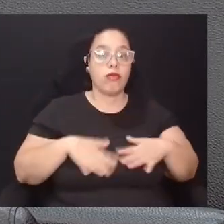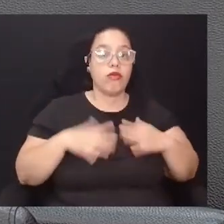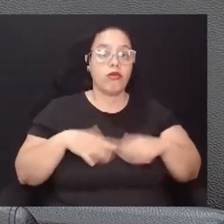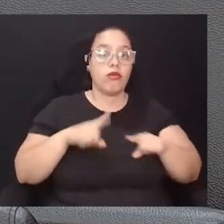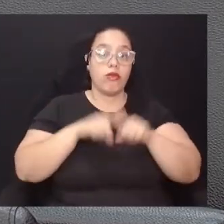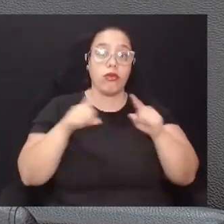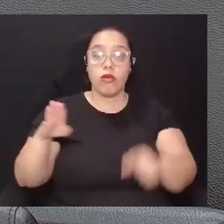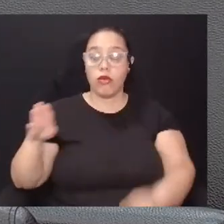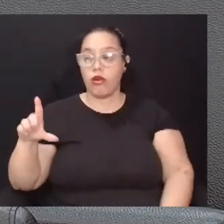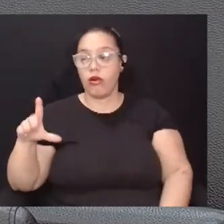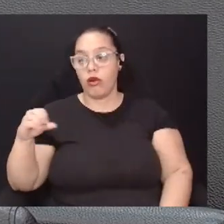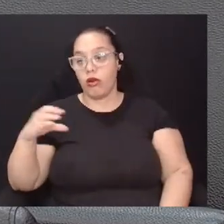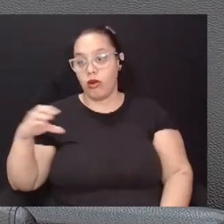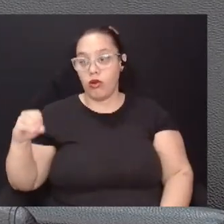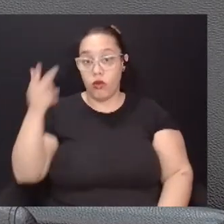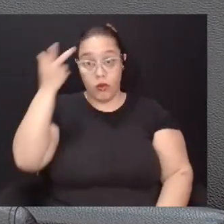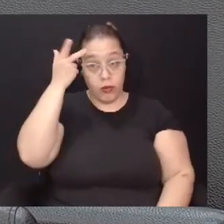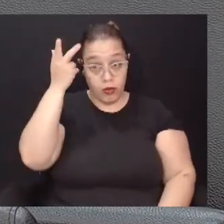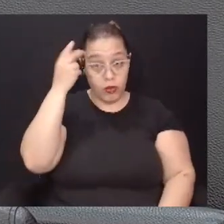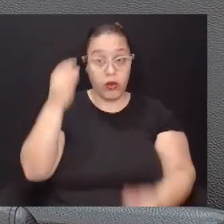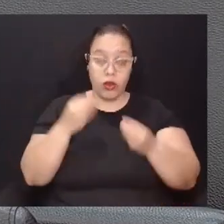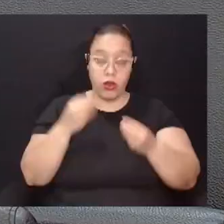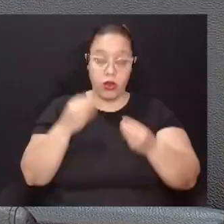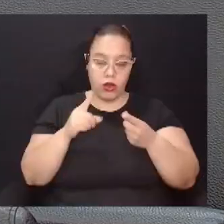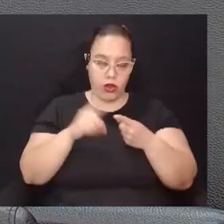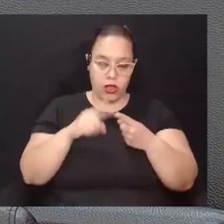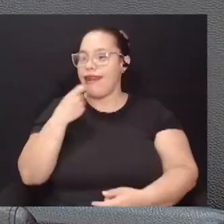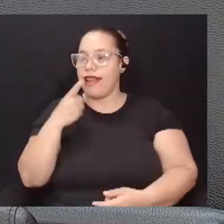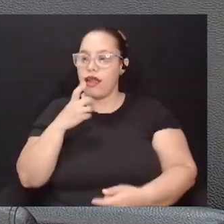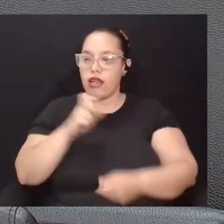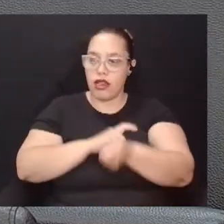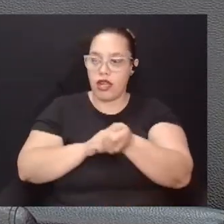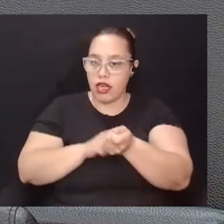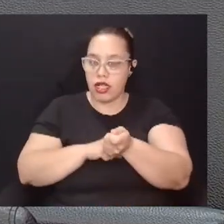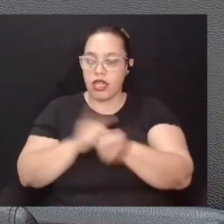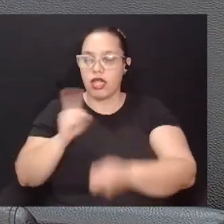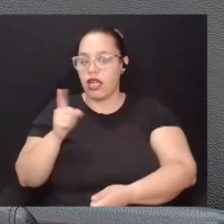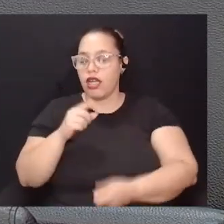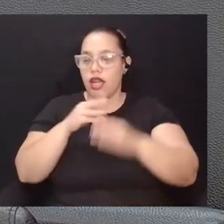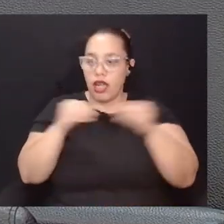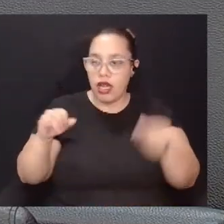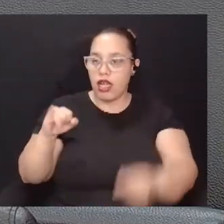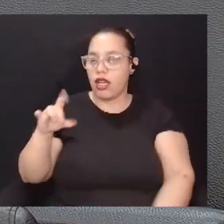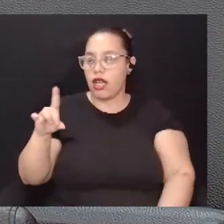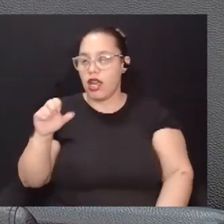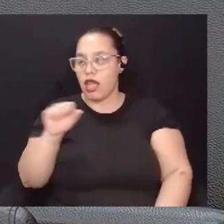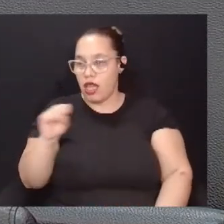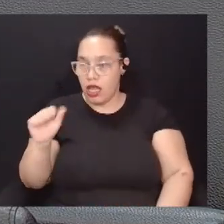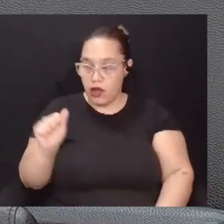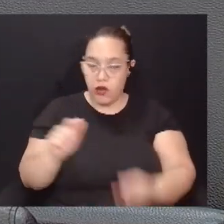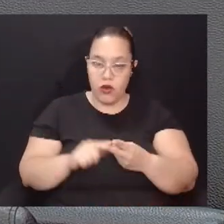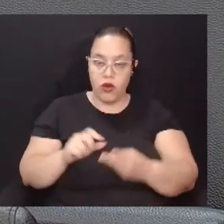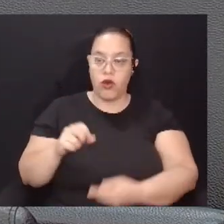tranquila. Mas os outros blocos, que são tradicionais, como Nem Sangue Nem Areia, Ruidosas,